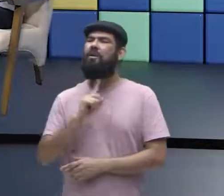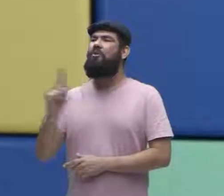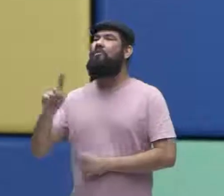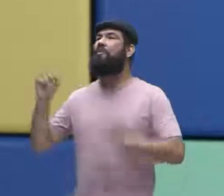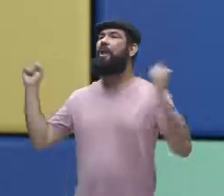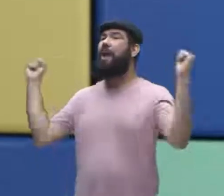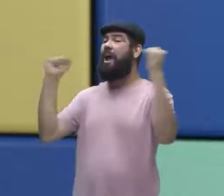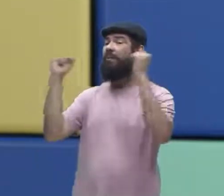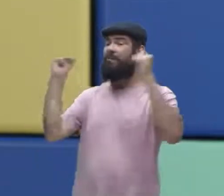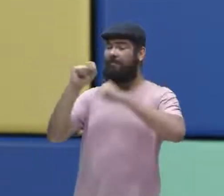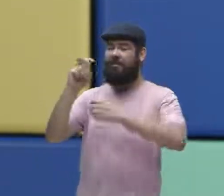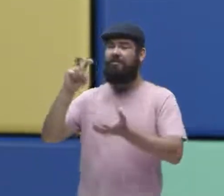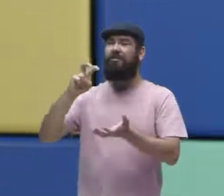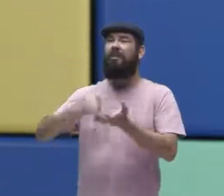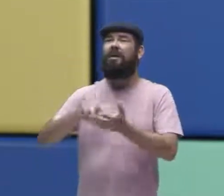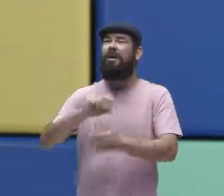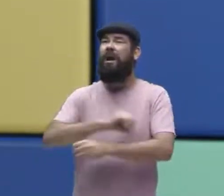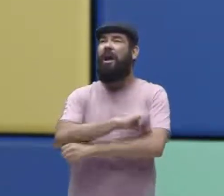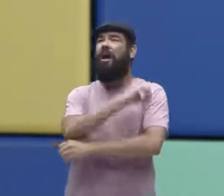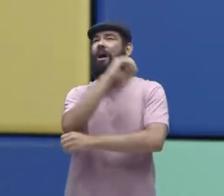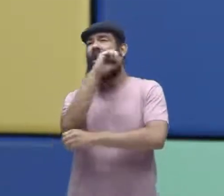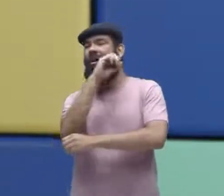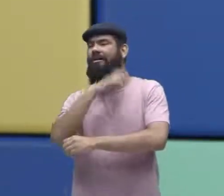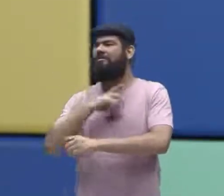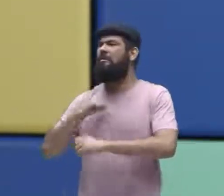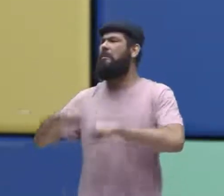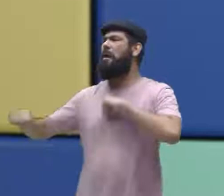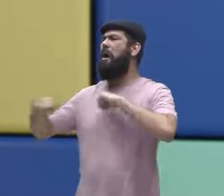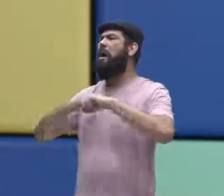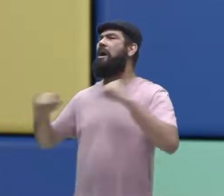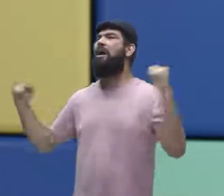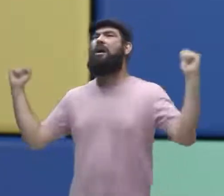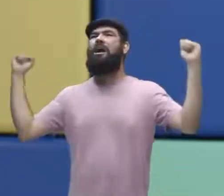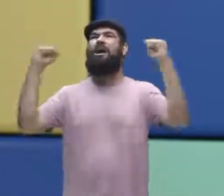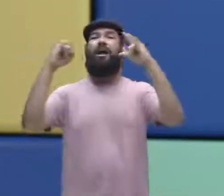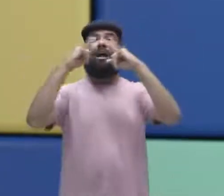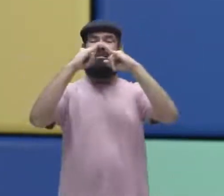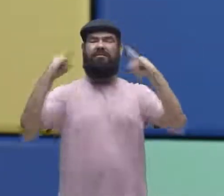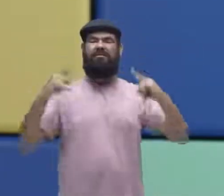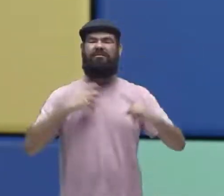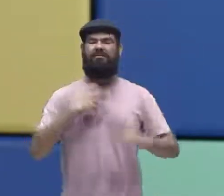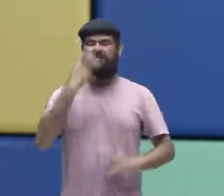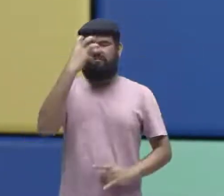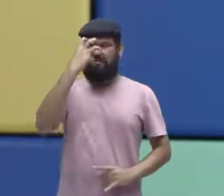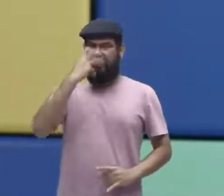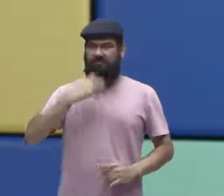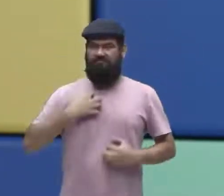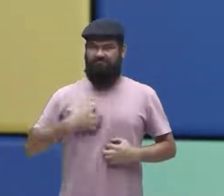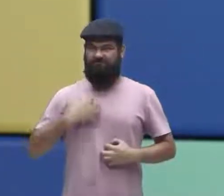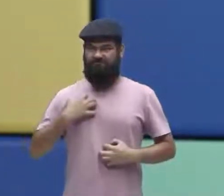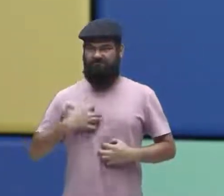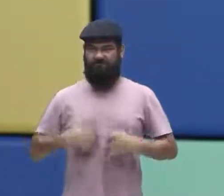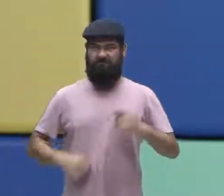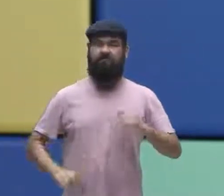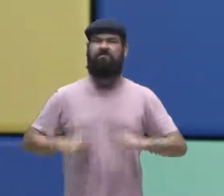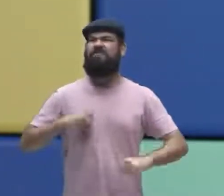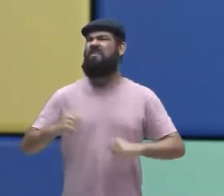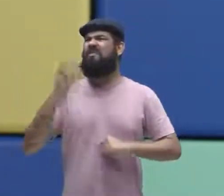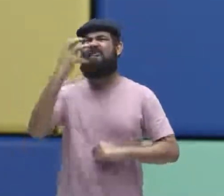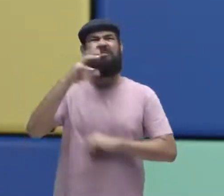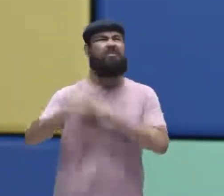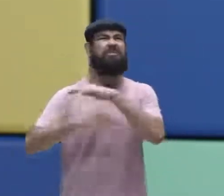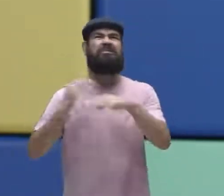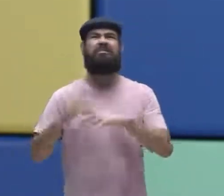manhã cedo. E aí eu tava ali, naquele dia eu acordei e tava com raiva do vento, assim, não tinha motivo, né? Assim, e aí eu